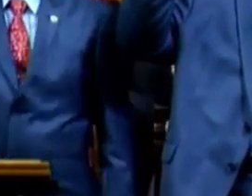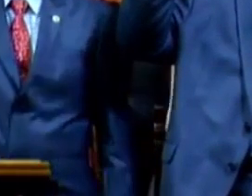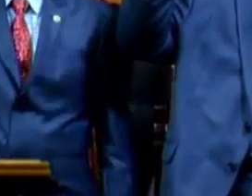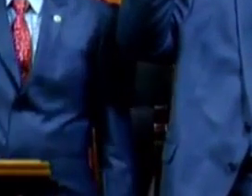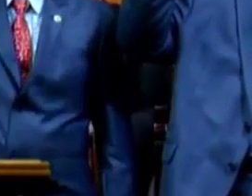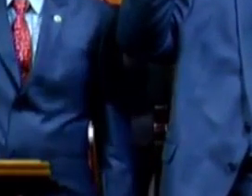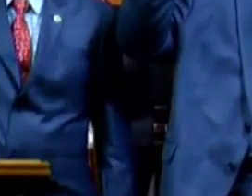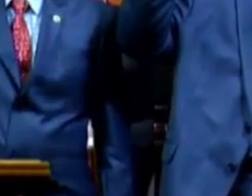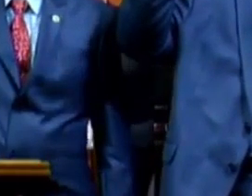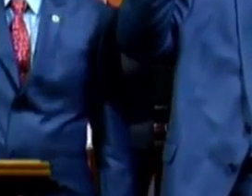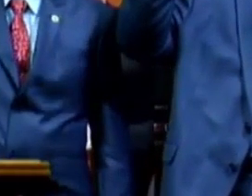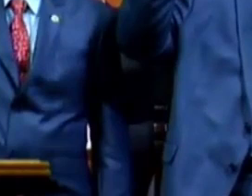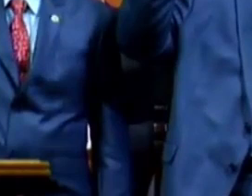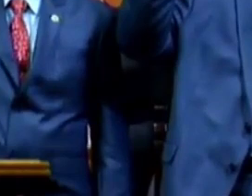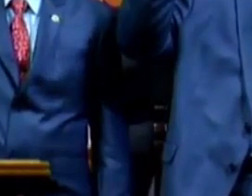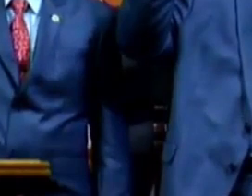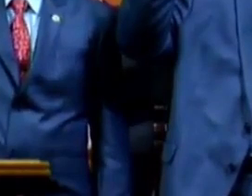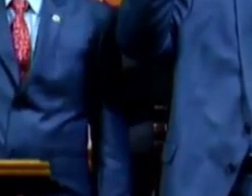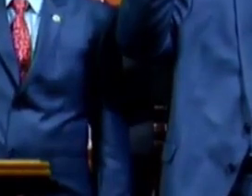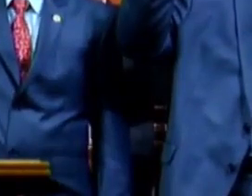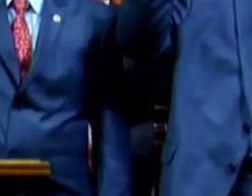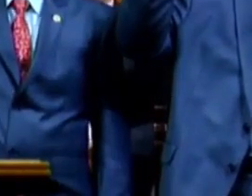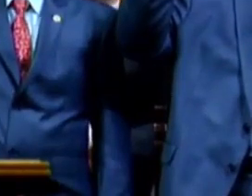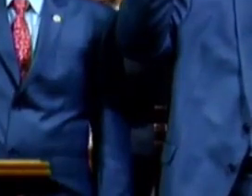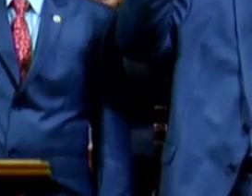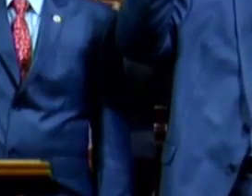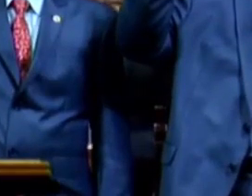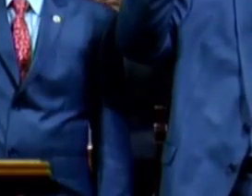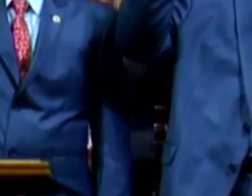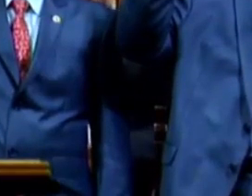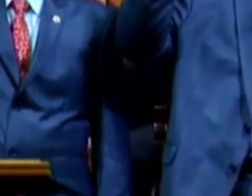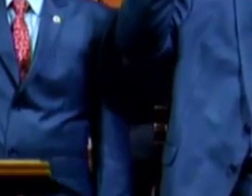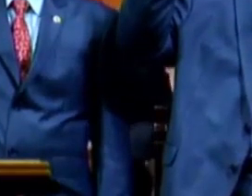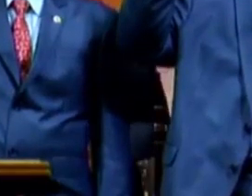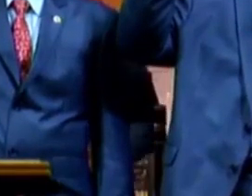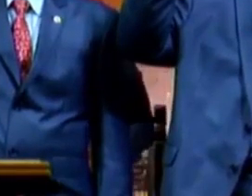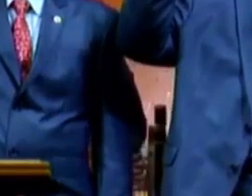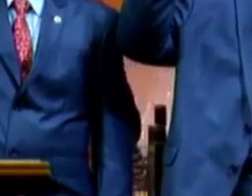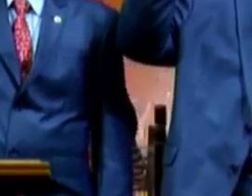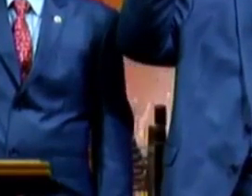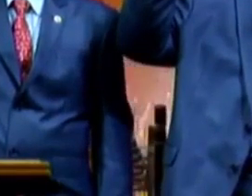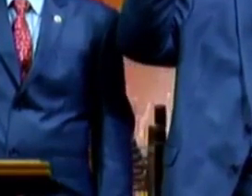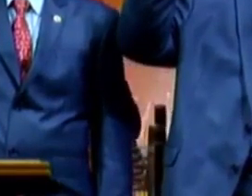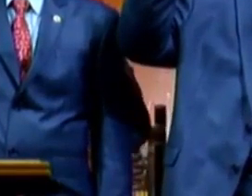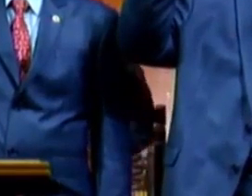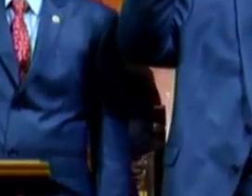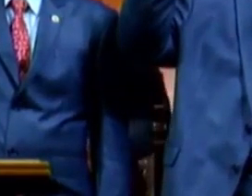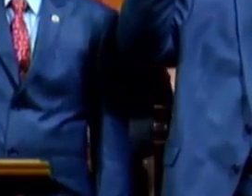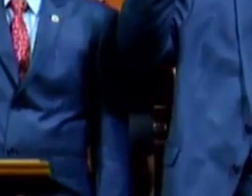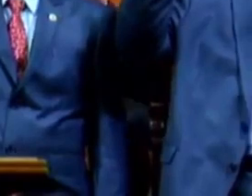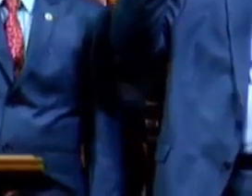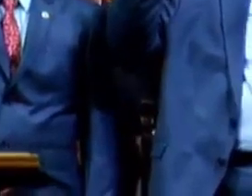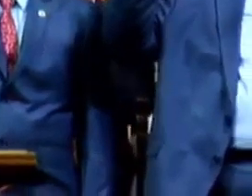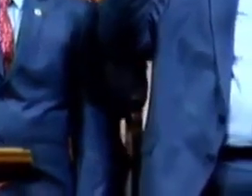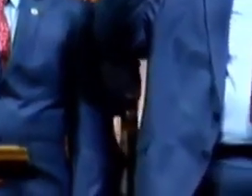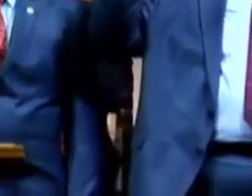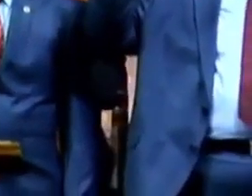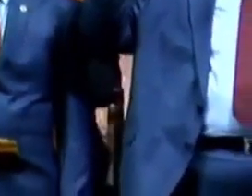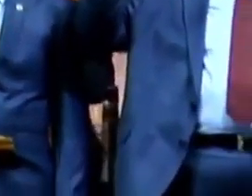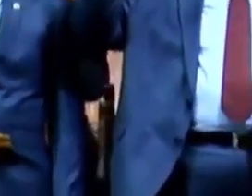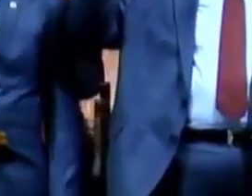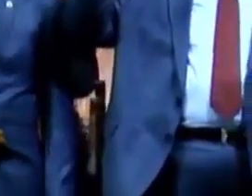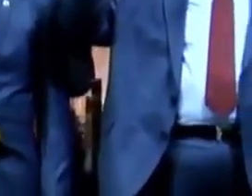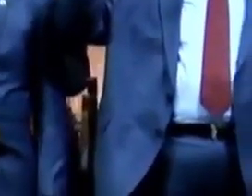Ao levantar a sua mão direita, você está dizendo para Deus: eu reconheço que precisamos de